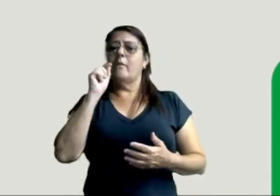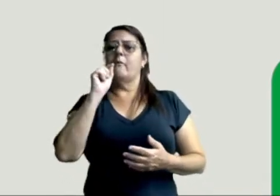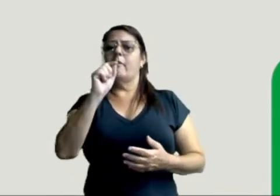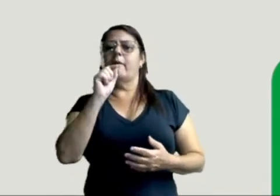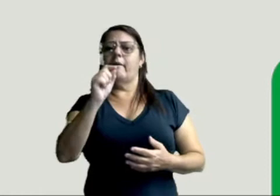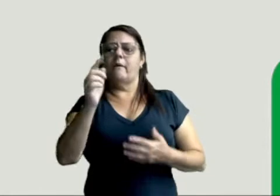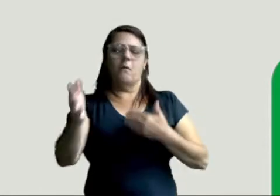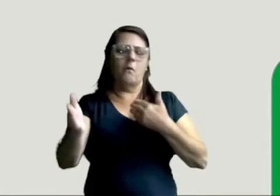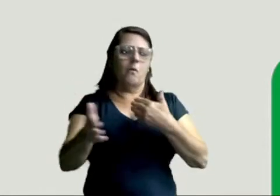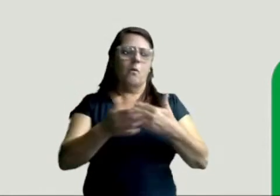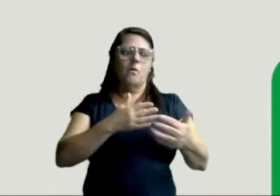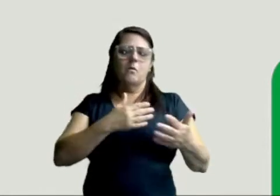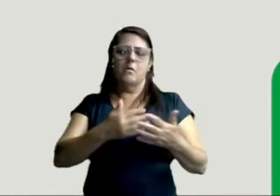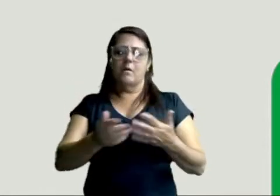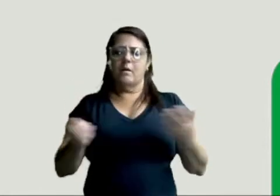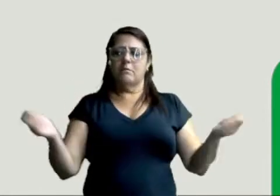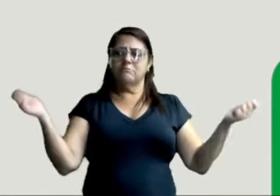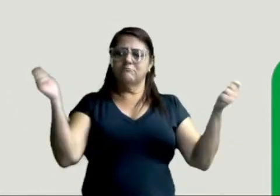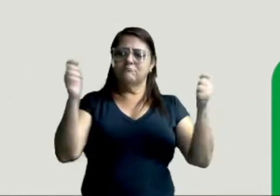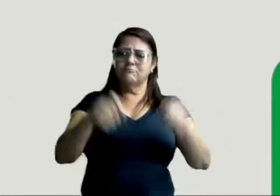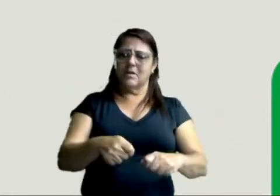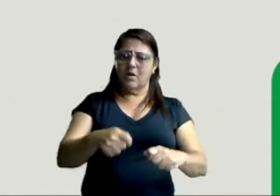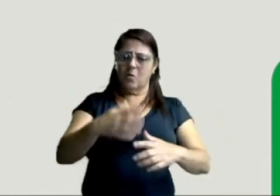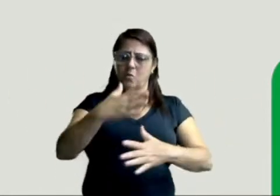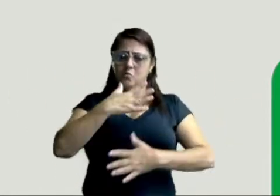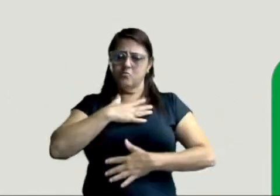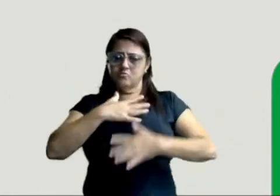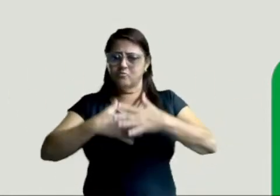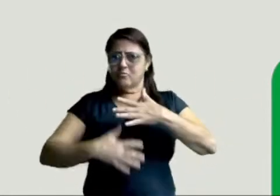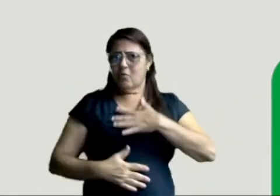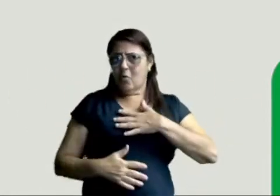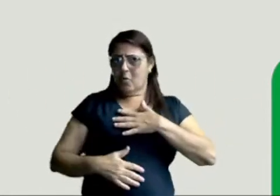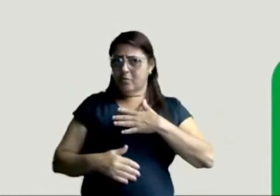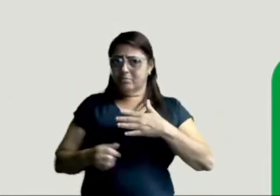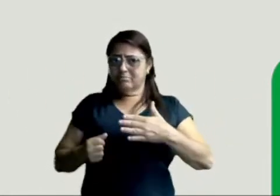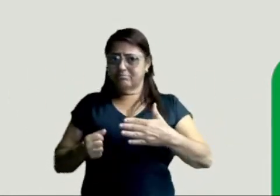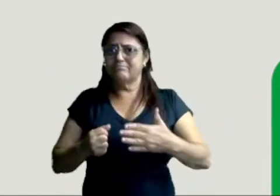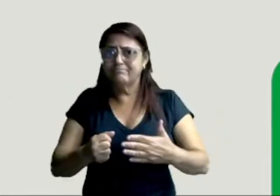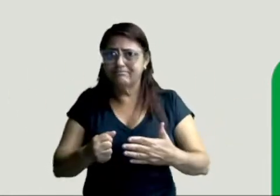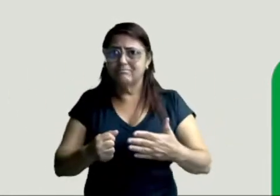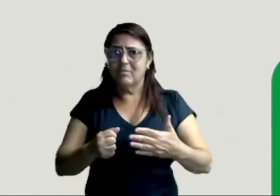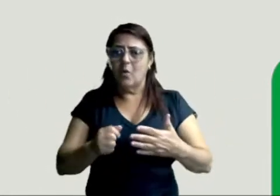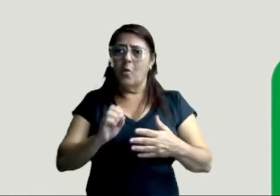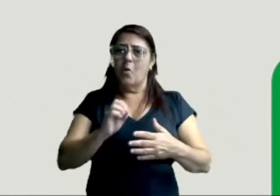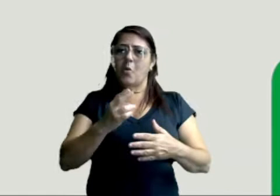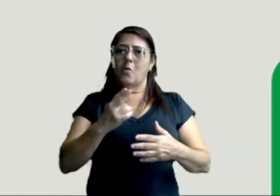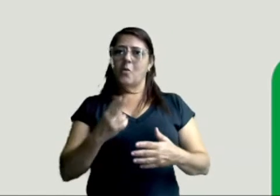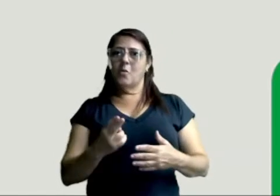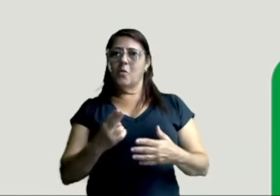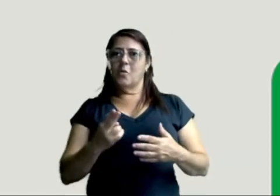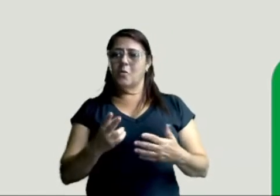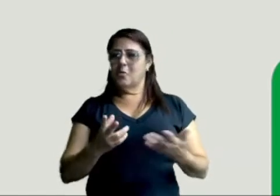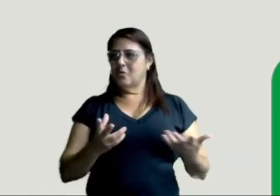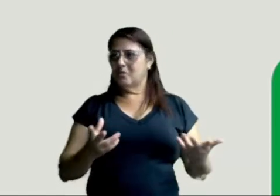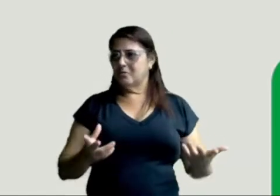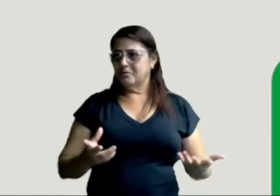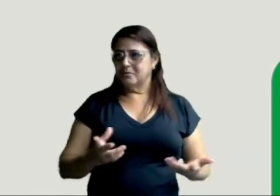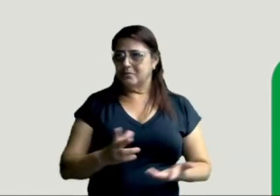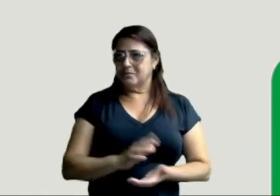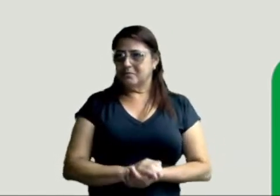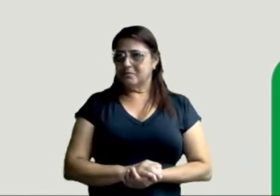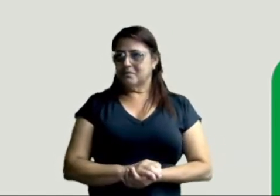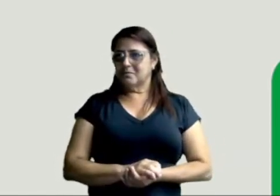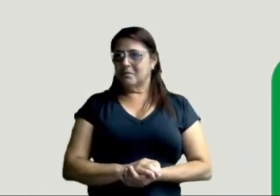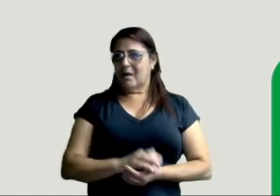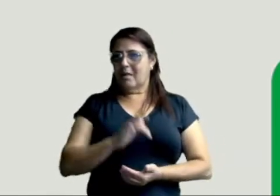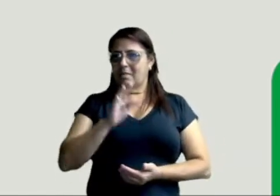Força é qualquer agente capaz de produzir num corpo uma aceleração ou uma deformação.